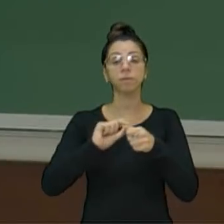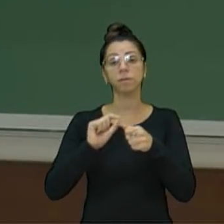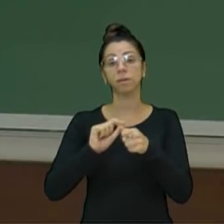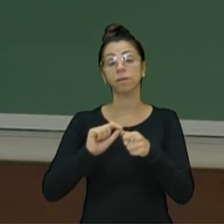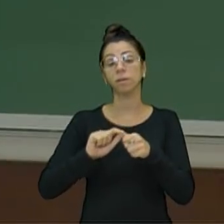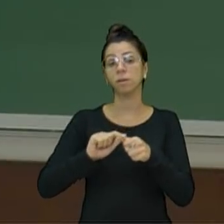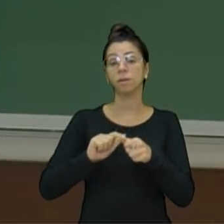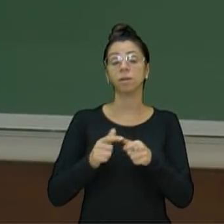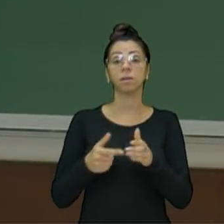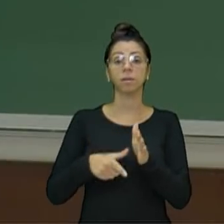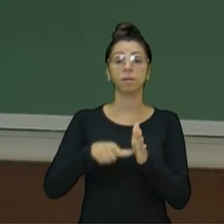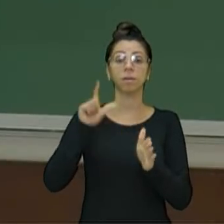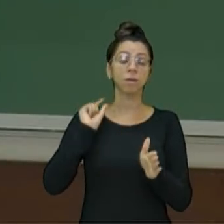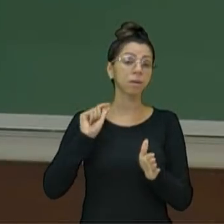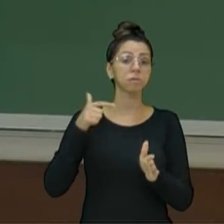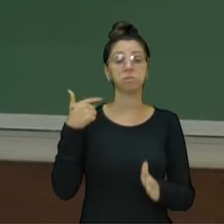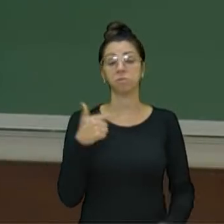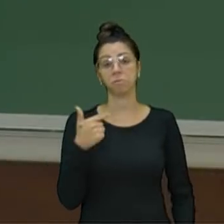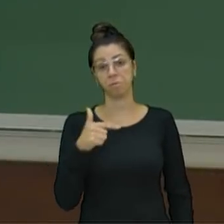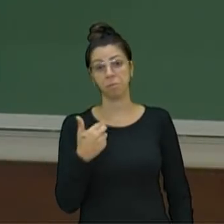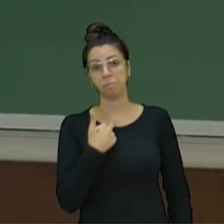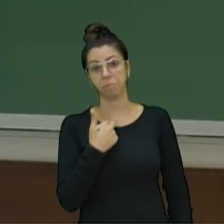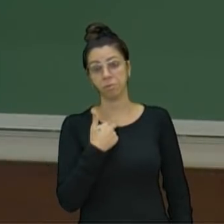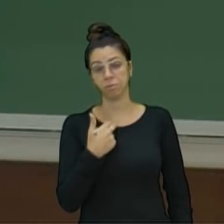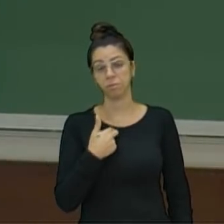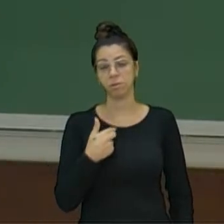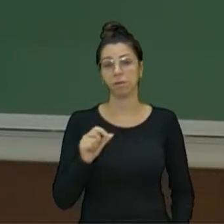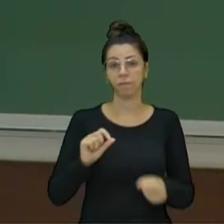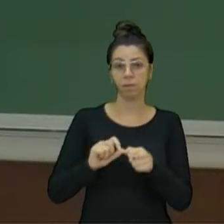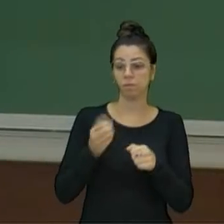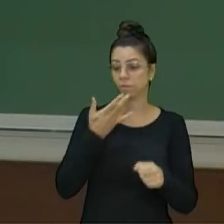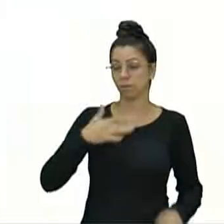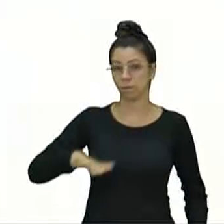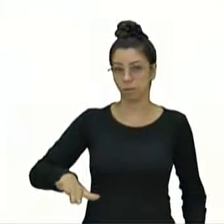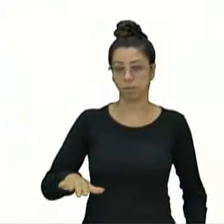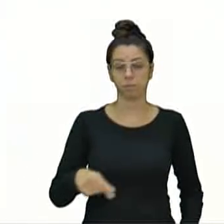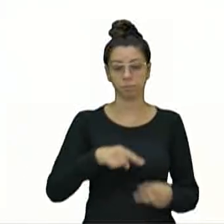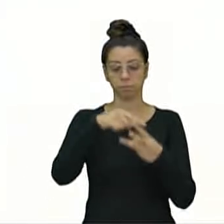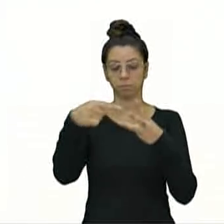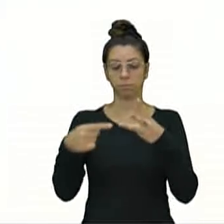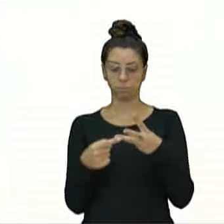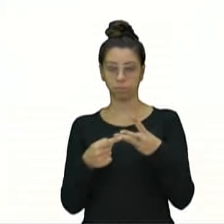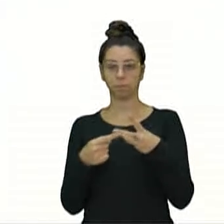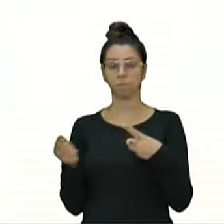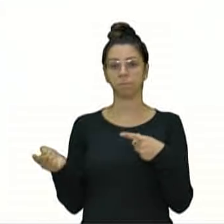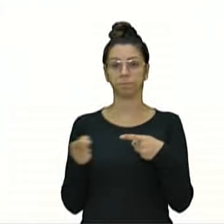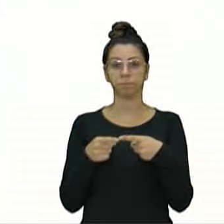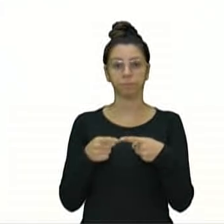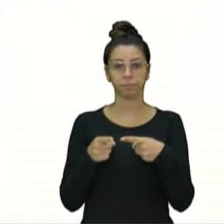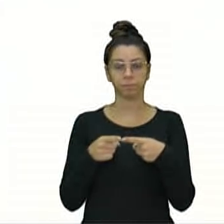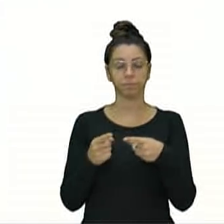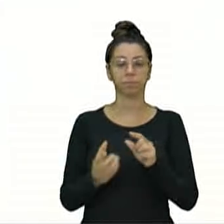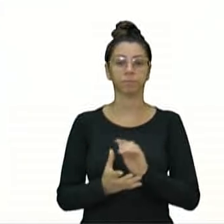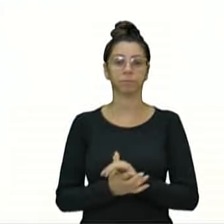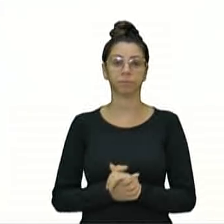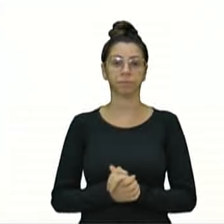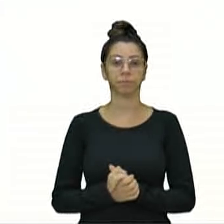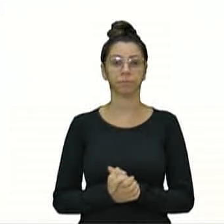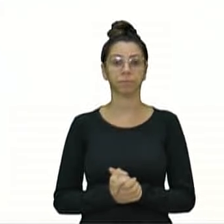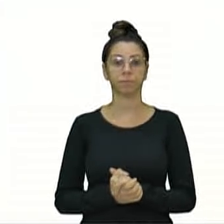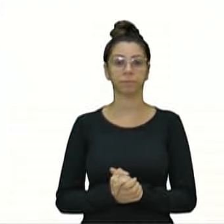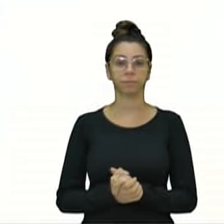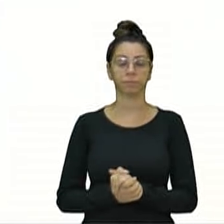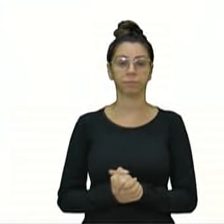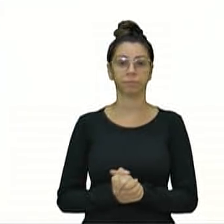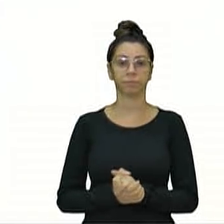podia fazer quando eu era uma criança. E aí ela lista 3 coisas. A primeira, ela diz assim: stay up late and